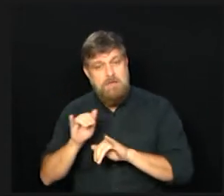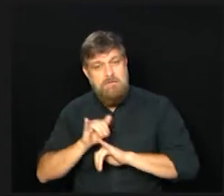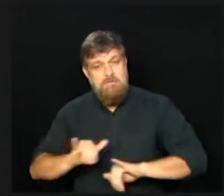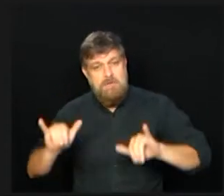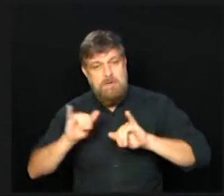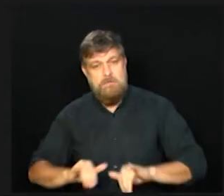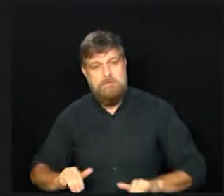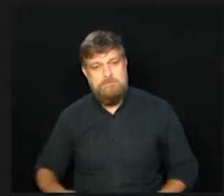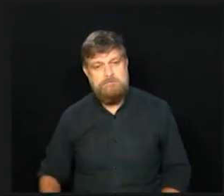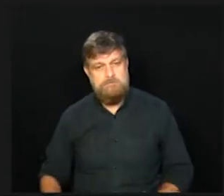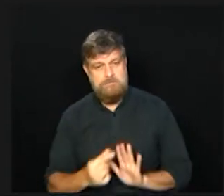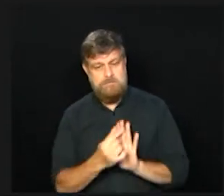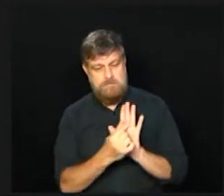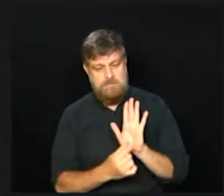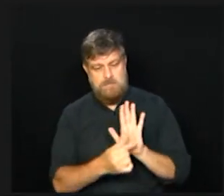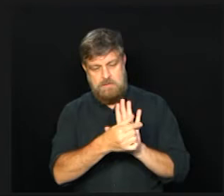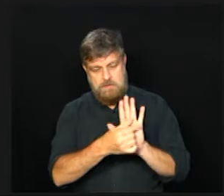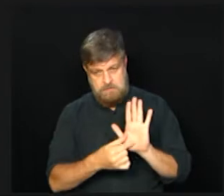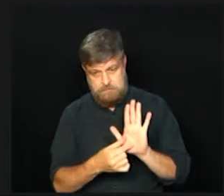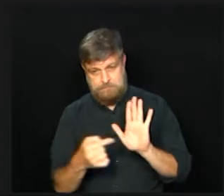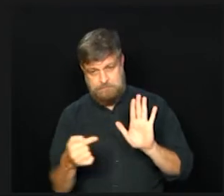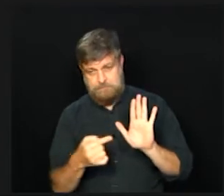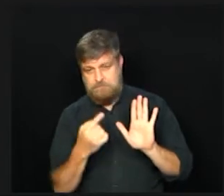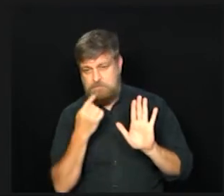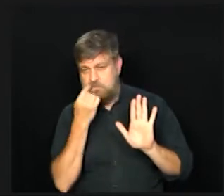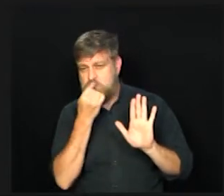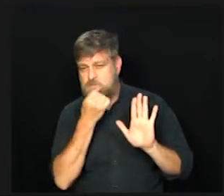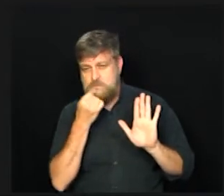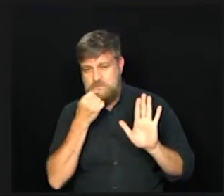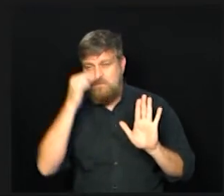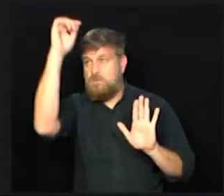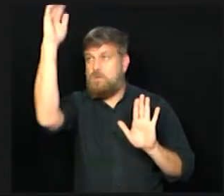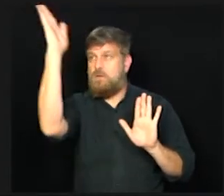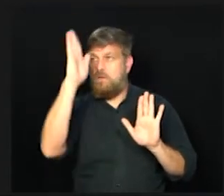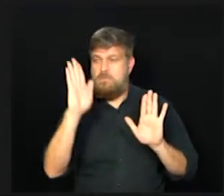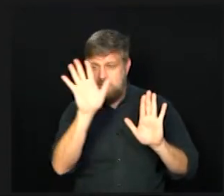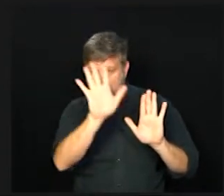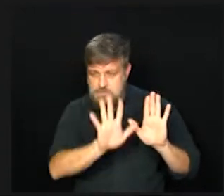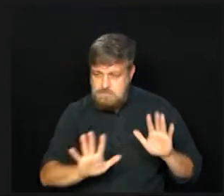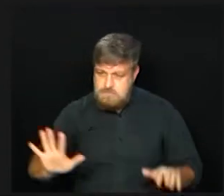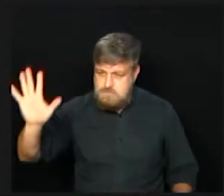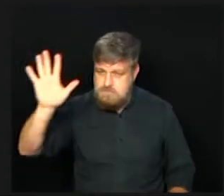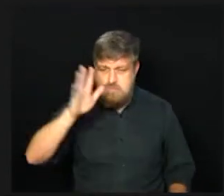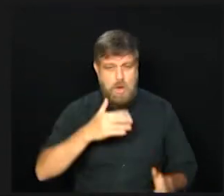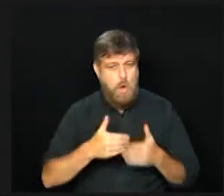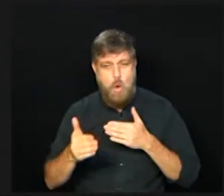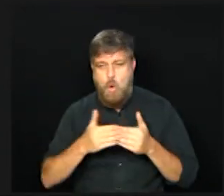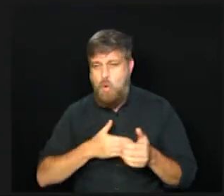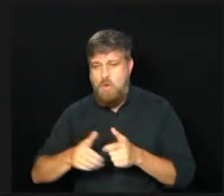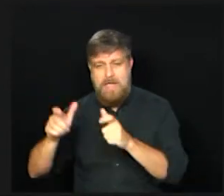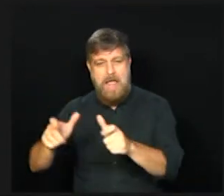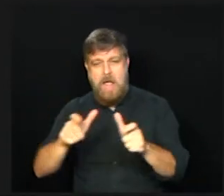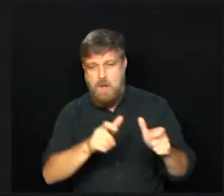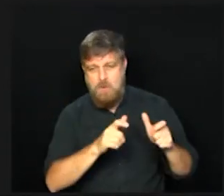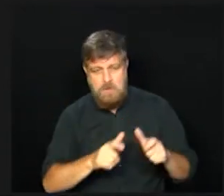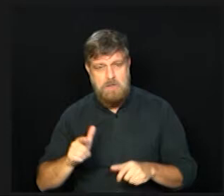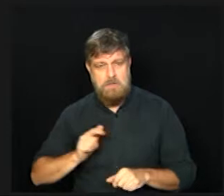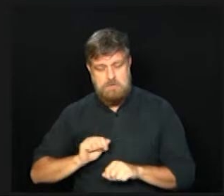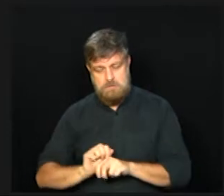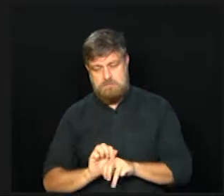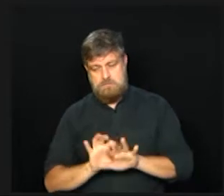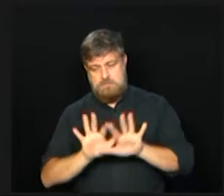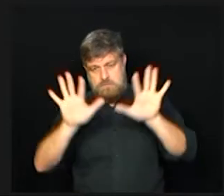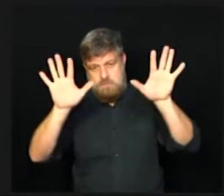Sinal Vermelho contra a violência doméstica nacionalmente, a qualquer momento, a qualquer lugar. Então, se estendeu além